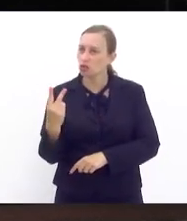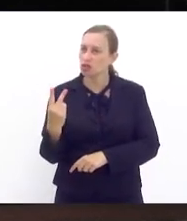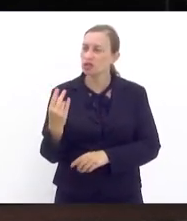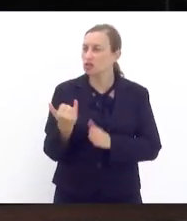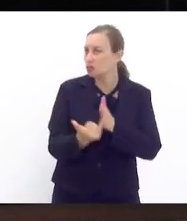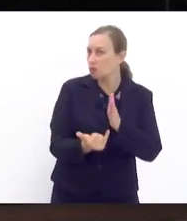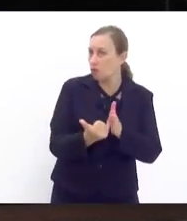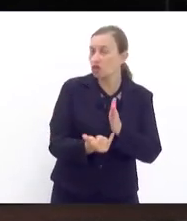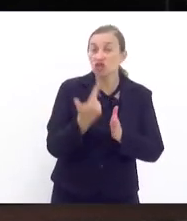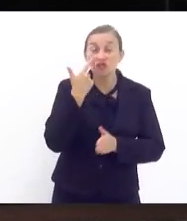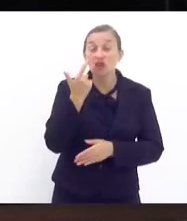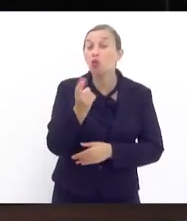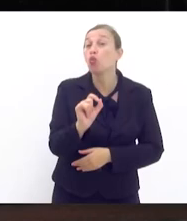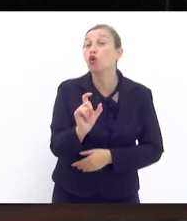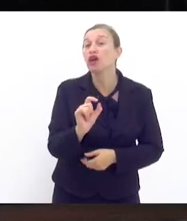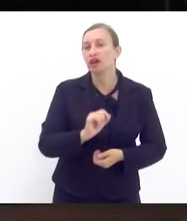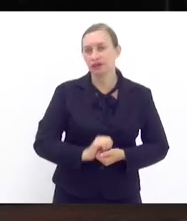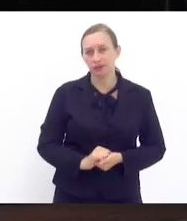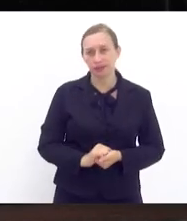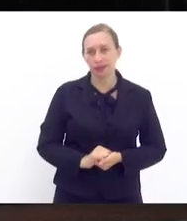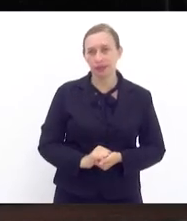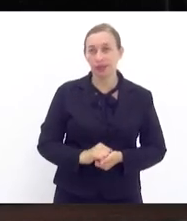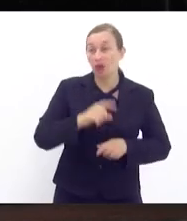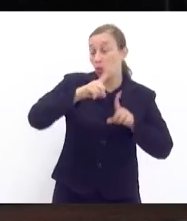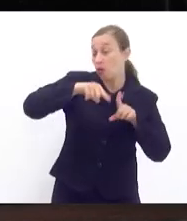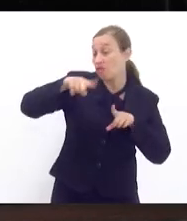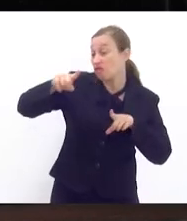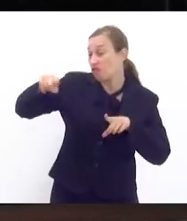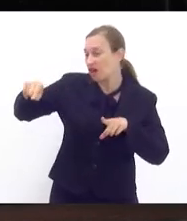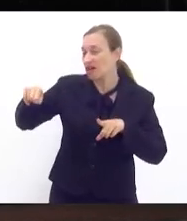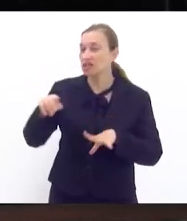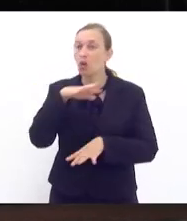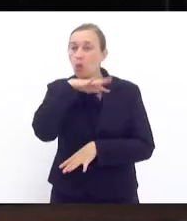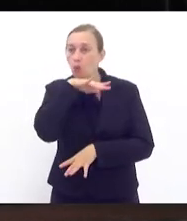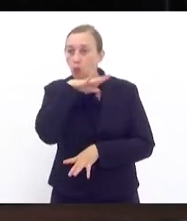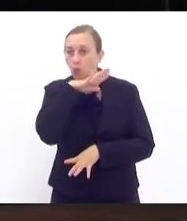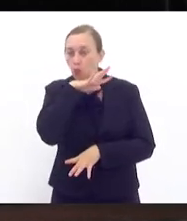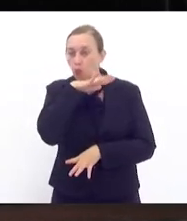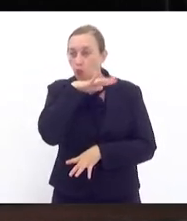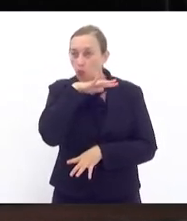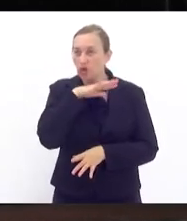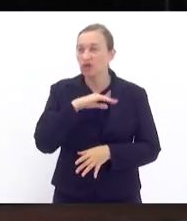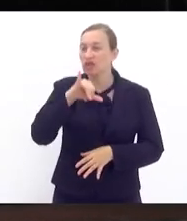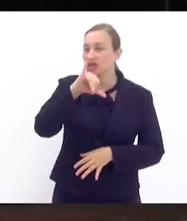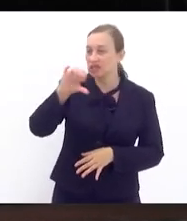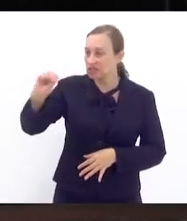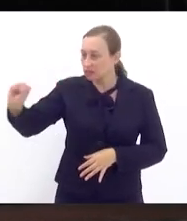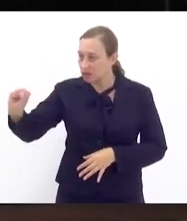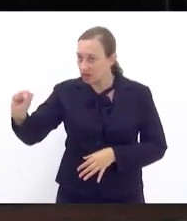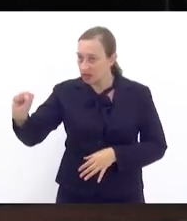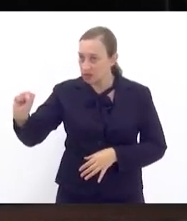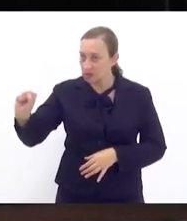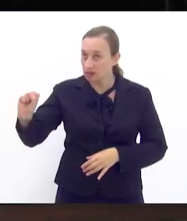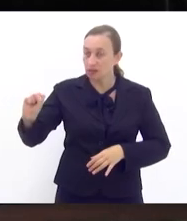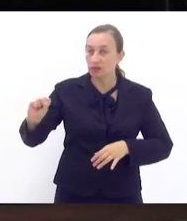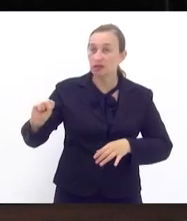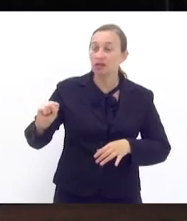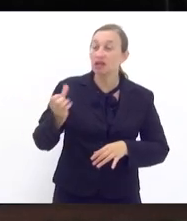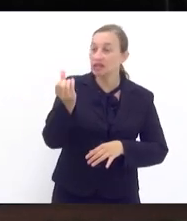impostos, a gente vai verificar uma variação negativa dos ICMS, mais